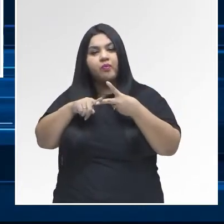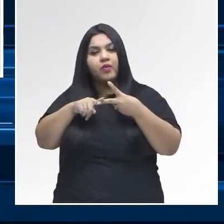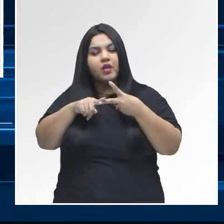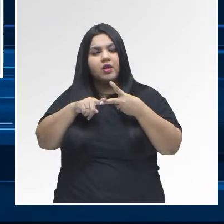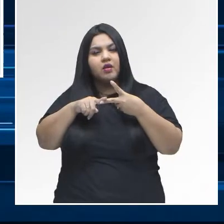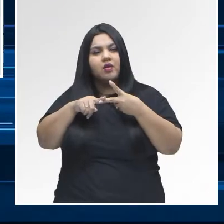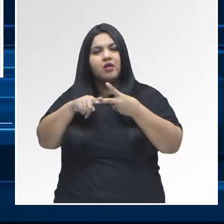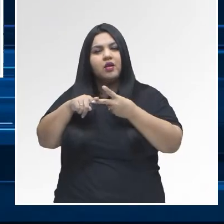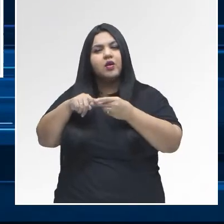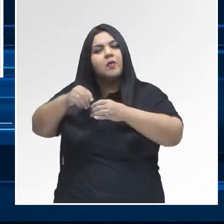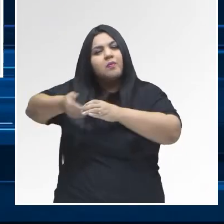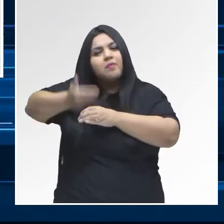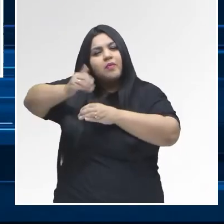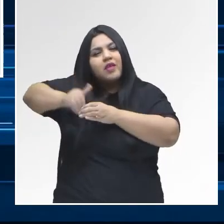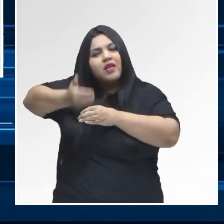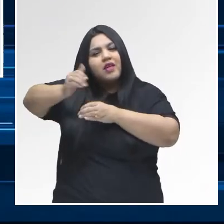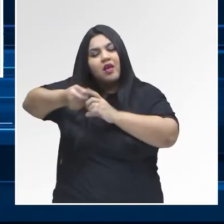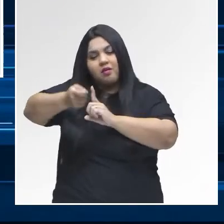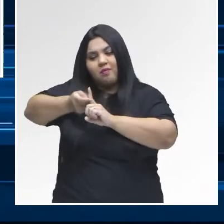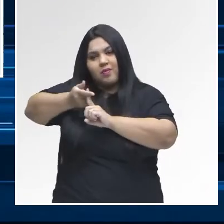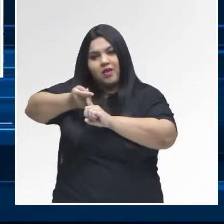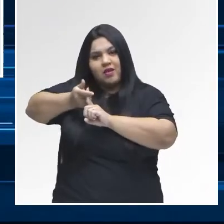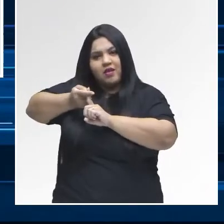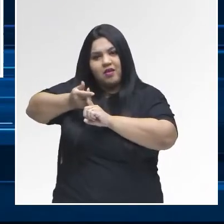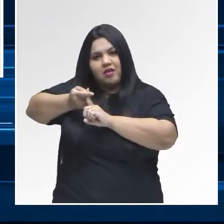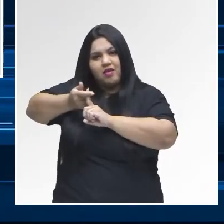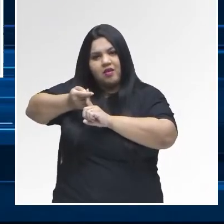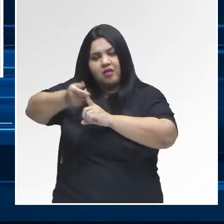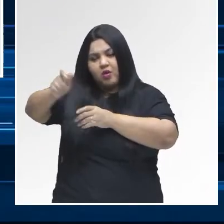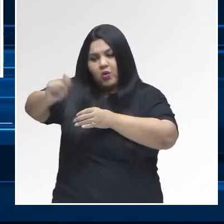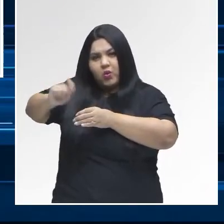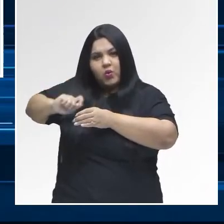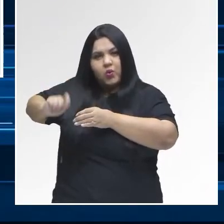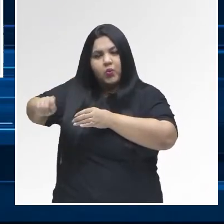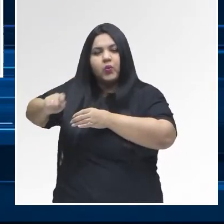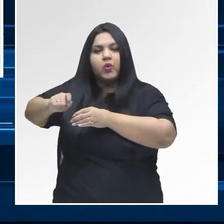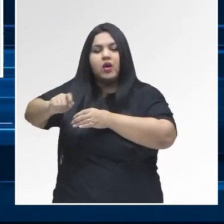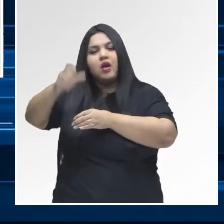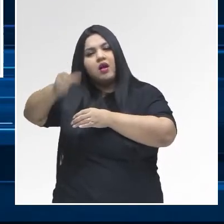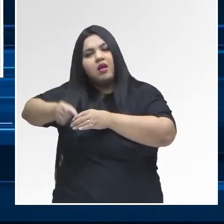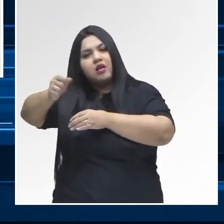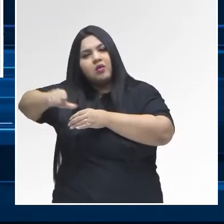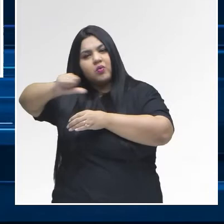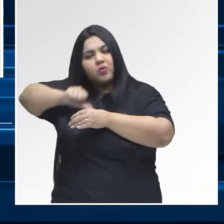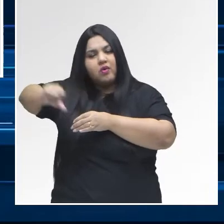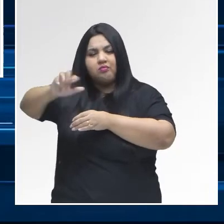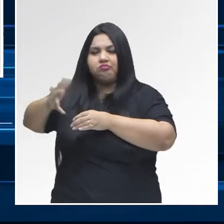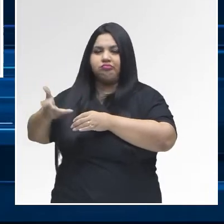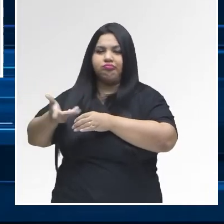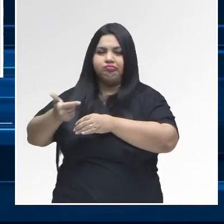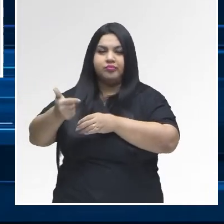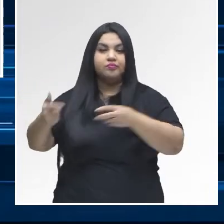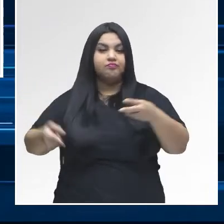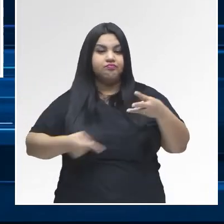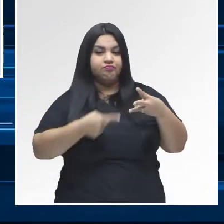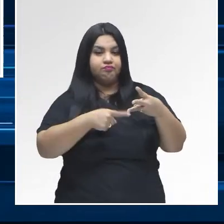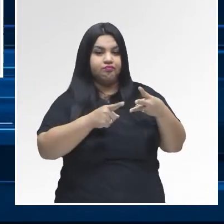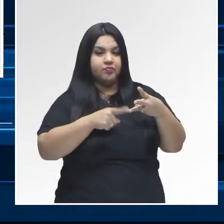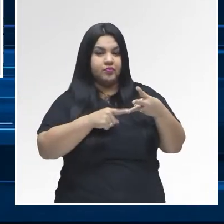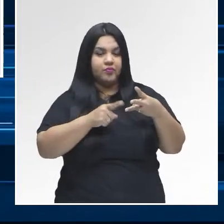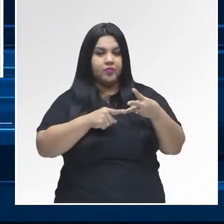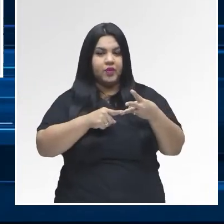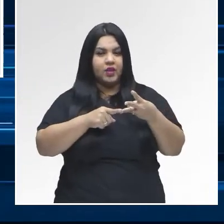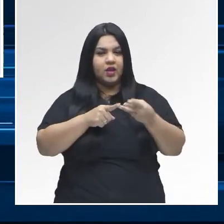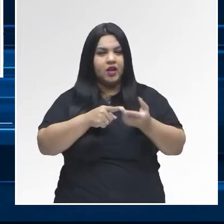que também é feito com milho, não é? Ali com uma canela por cima, também um pouco de leite condensado, é uma maravilha. E logo embaixo nós temos ali